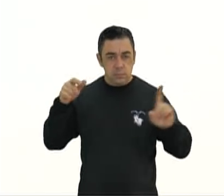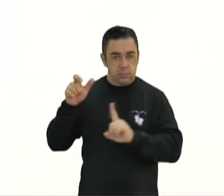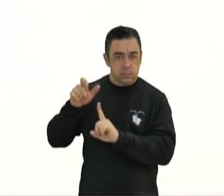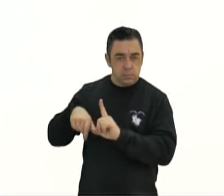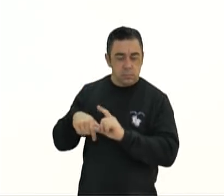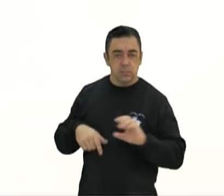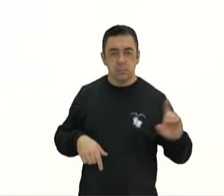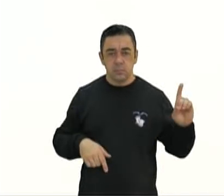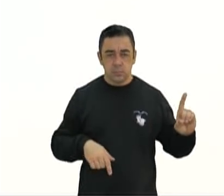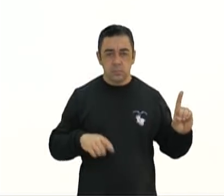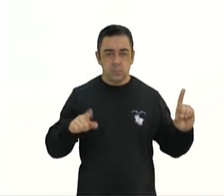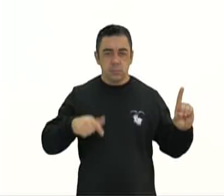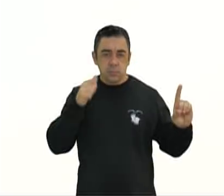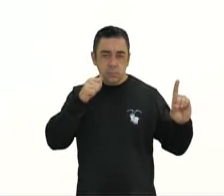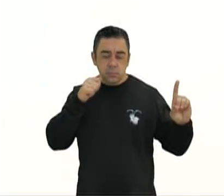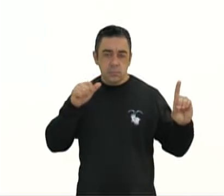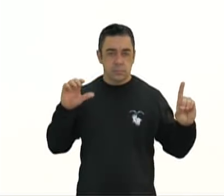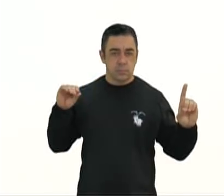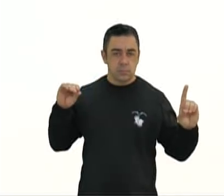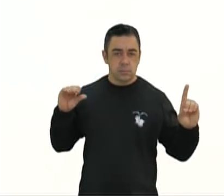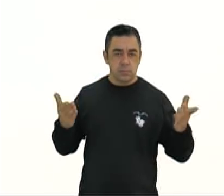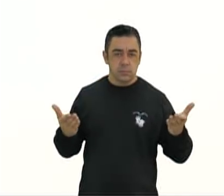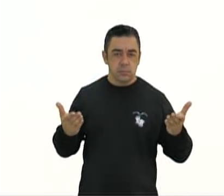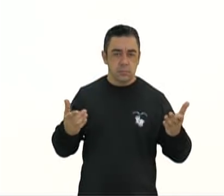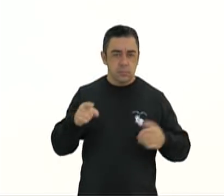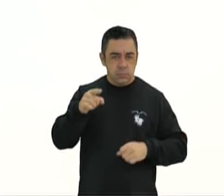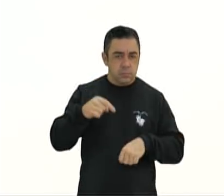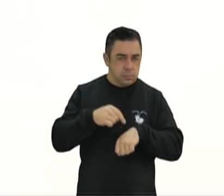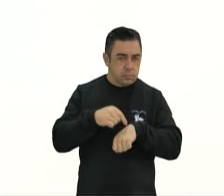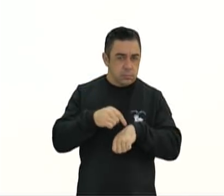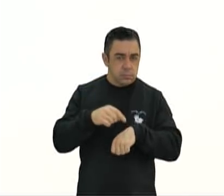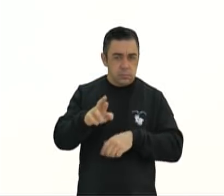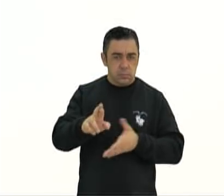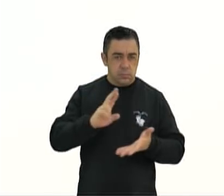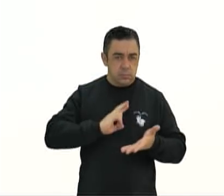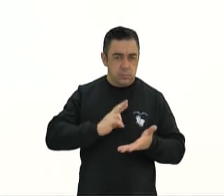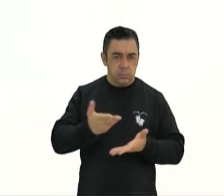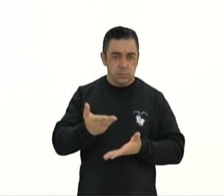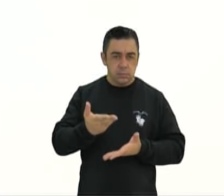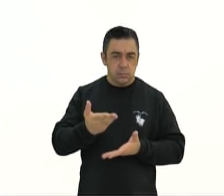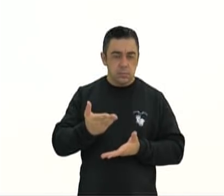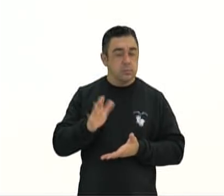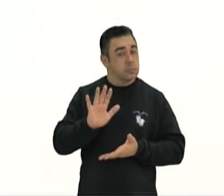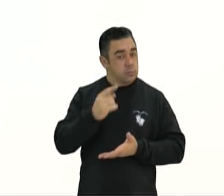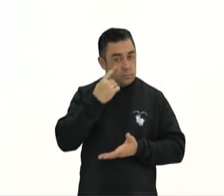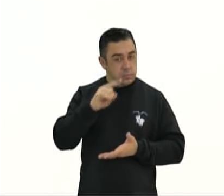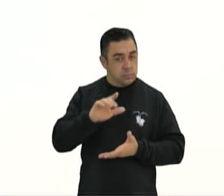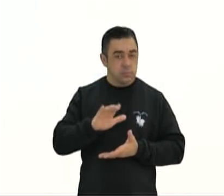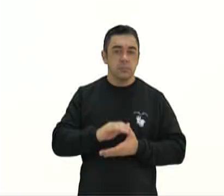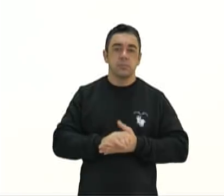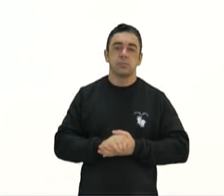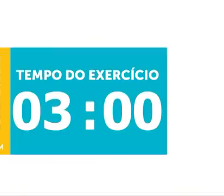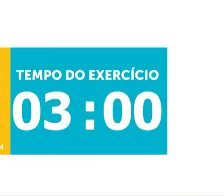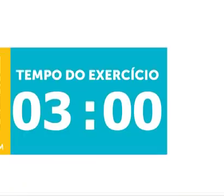D, cochicho da mãe? Você terá mais um momento para responder, a gente já volta.